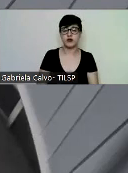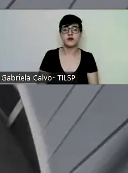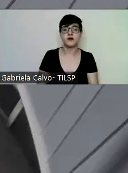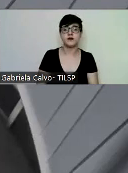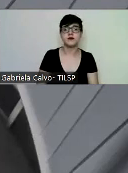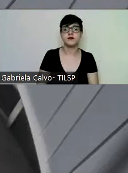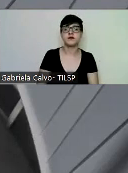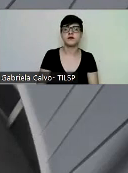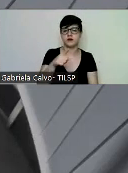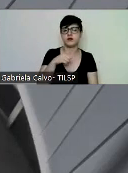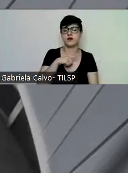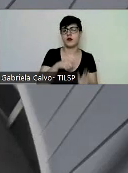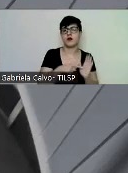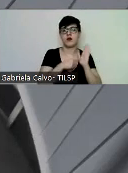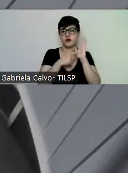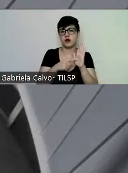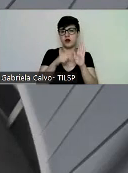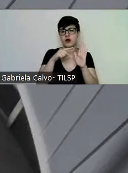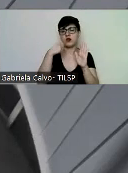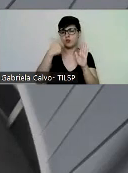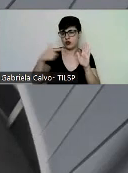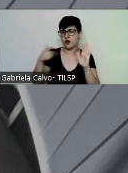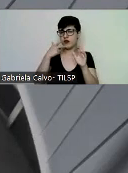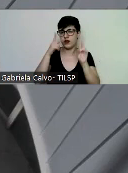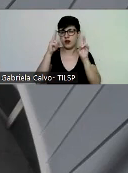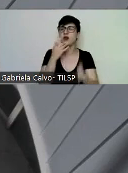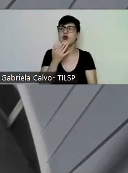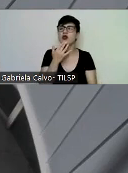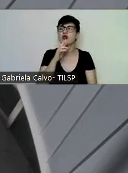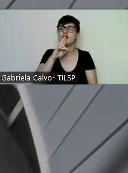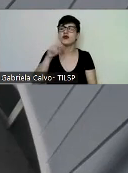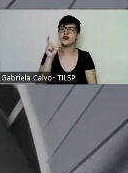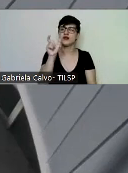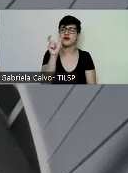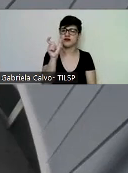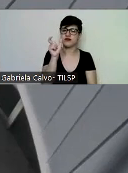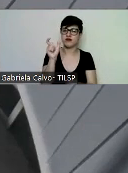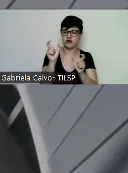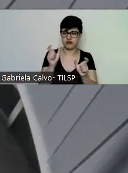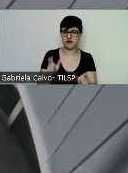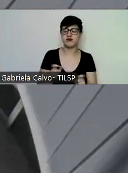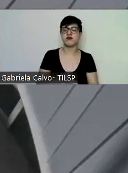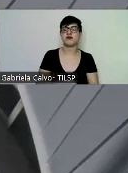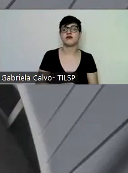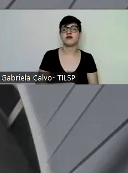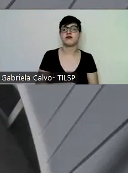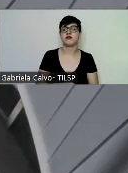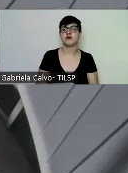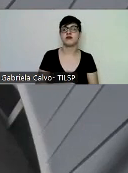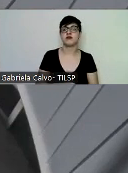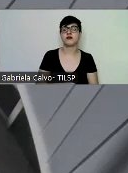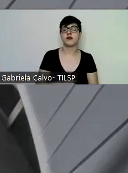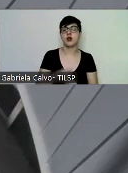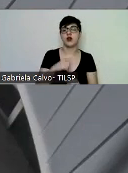abordada e apresentada nas outras falas também nessa mesa em português então a tradução ficou assim